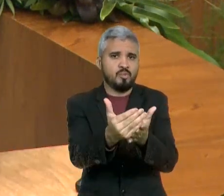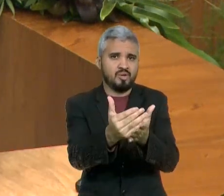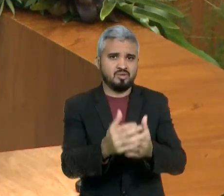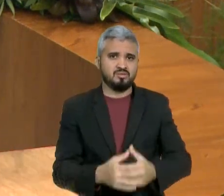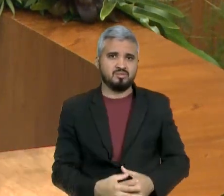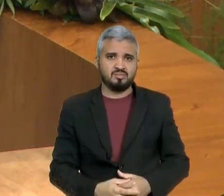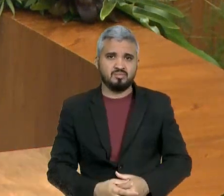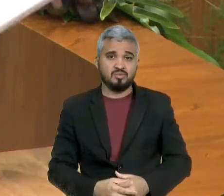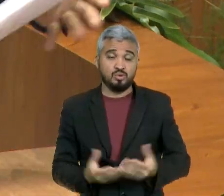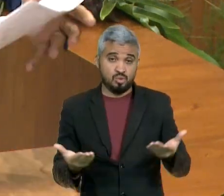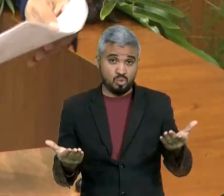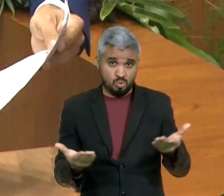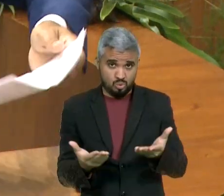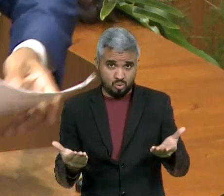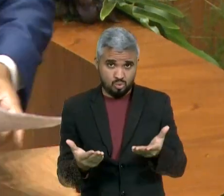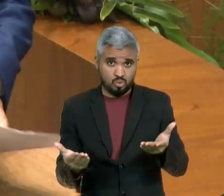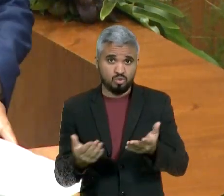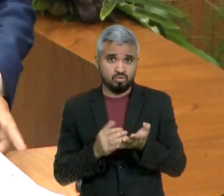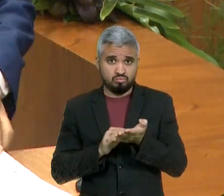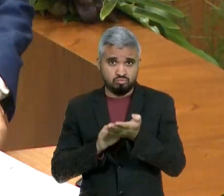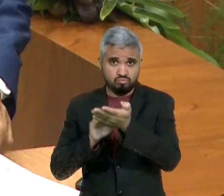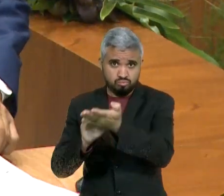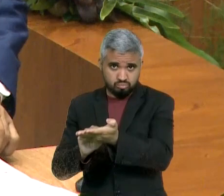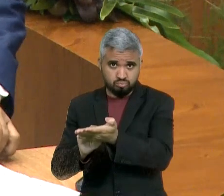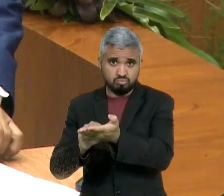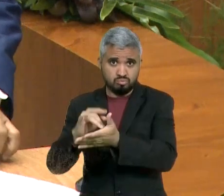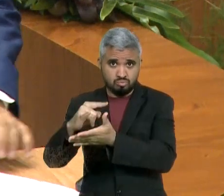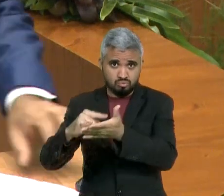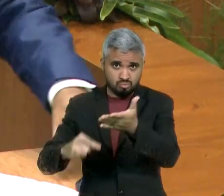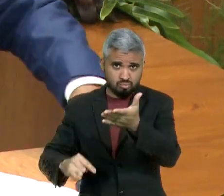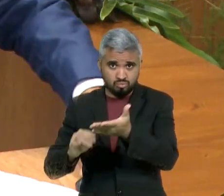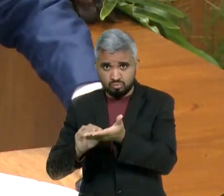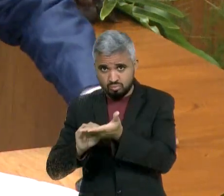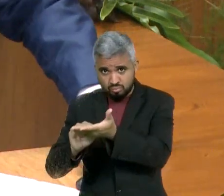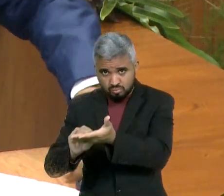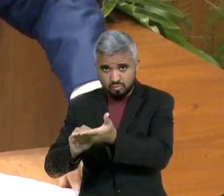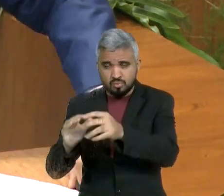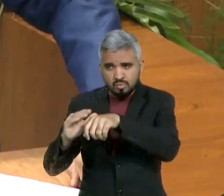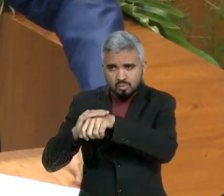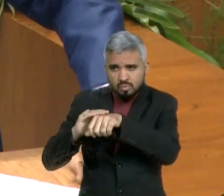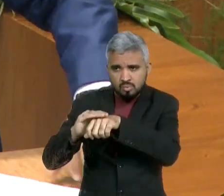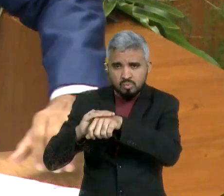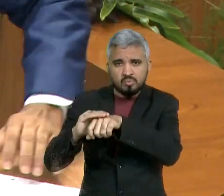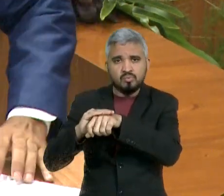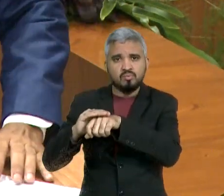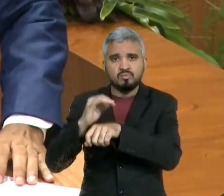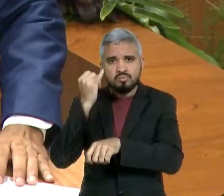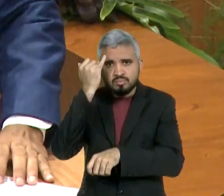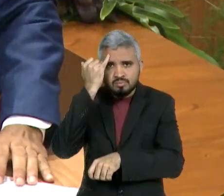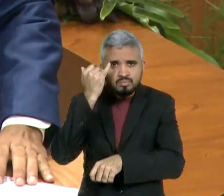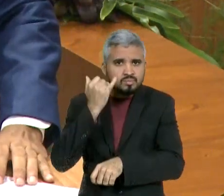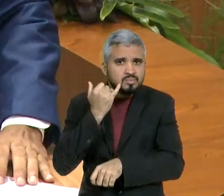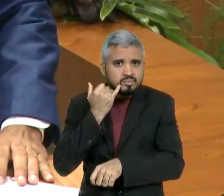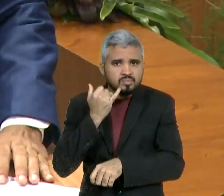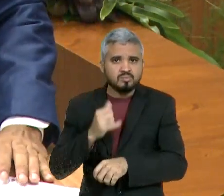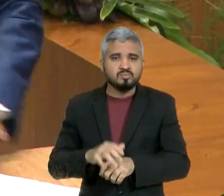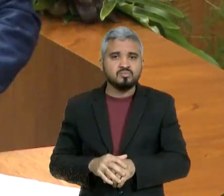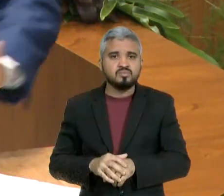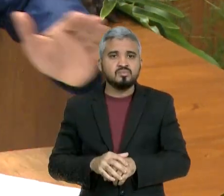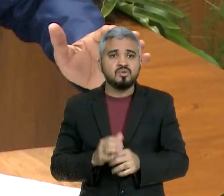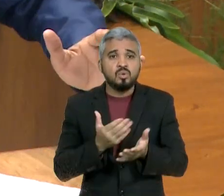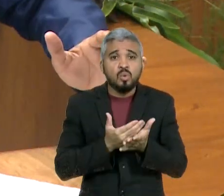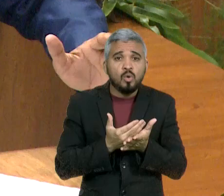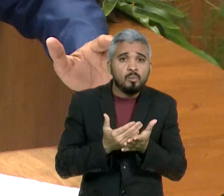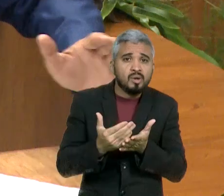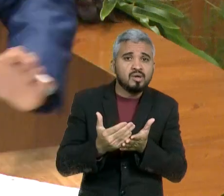Apresentamos hoje o requerimento. Vamos conversar com a presidente Iracema e com a mesa diretora. Temos aí o recesso iniciando a partir do dia 13, 14, dia